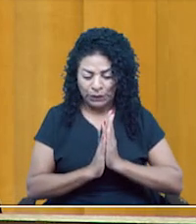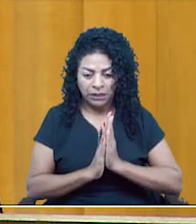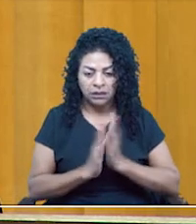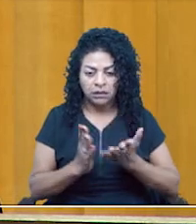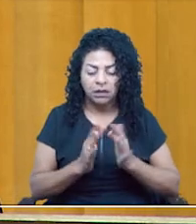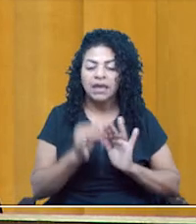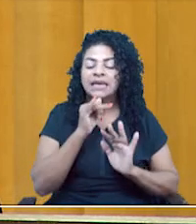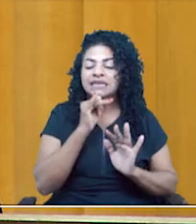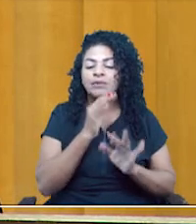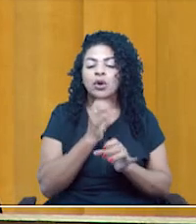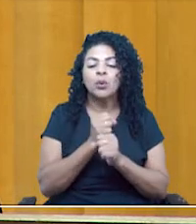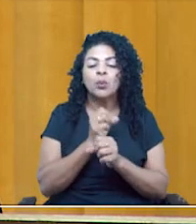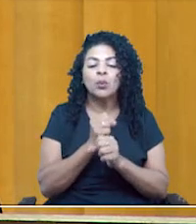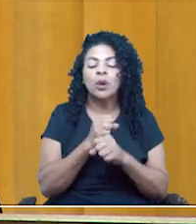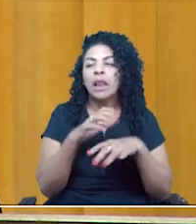sou muito bom de matemática.